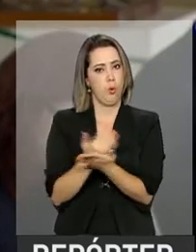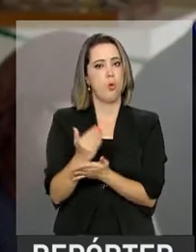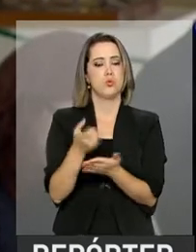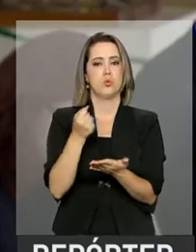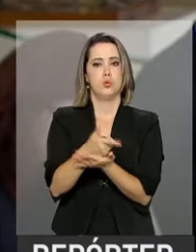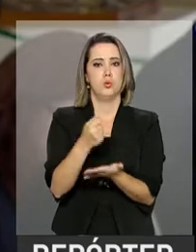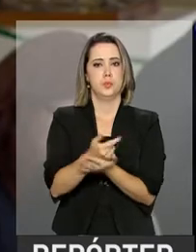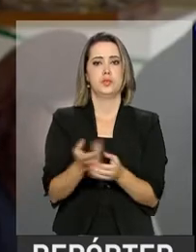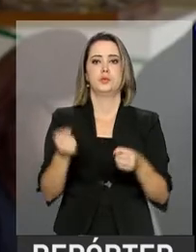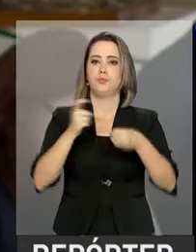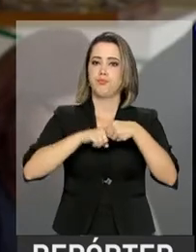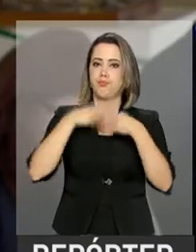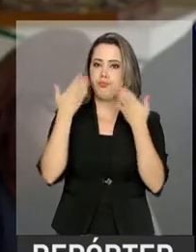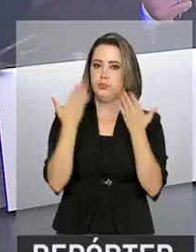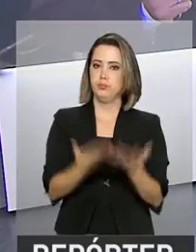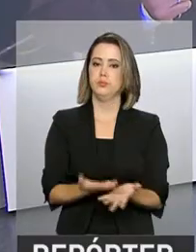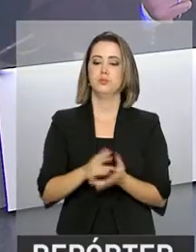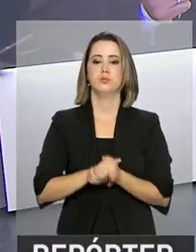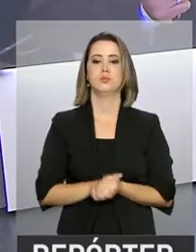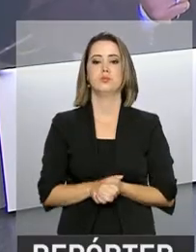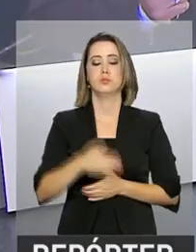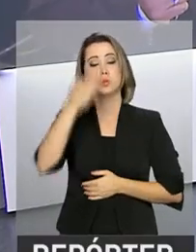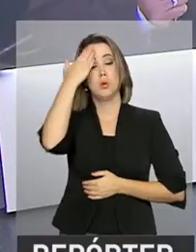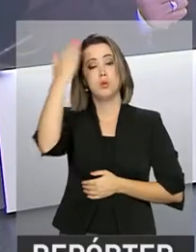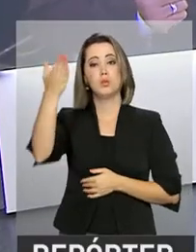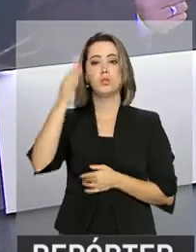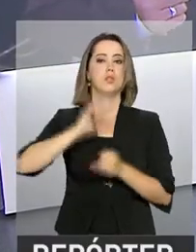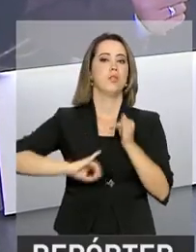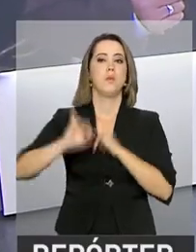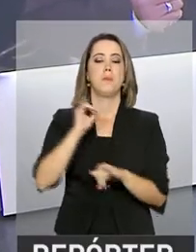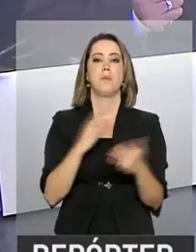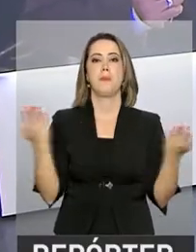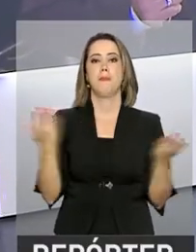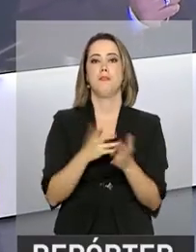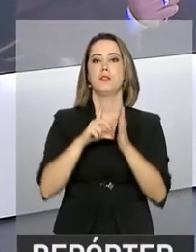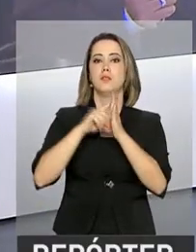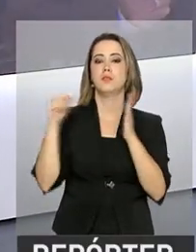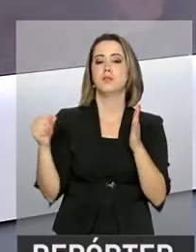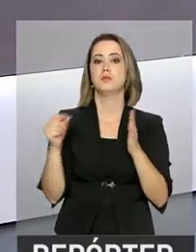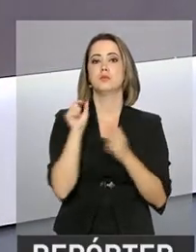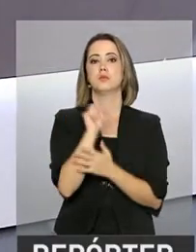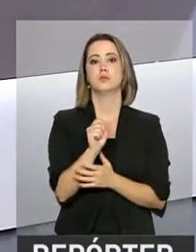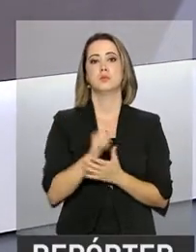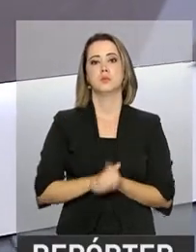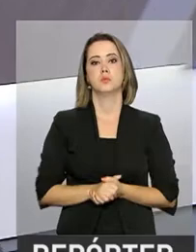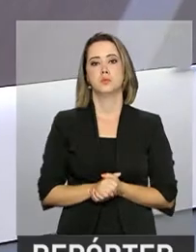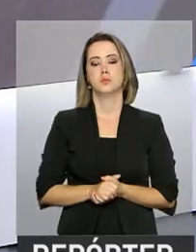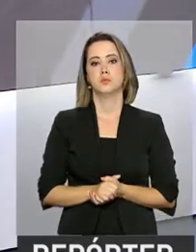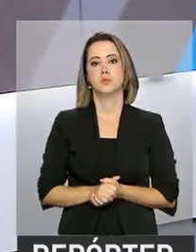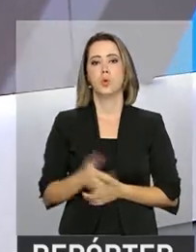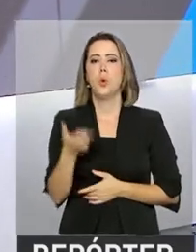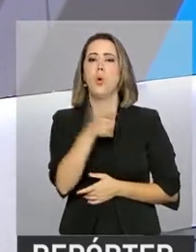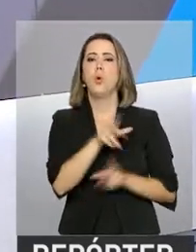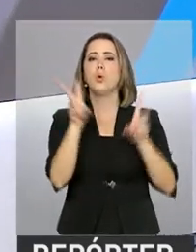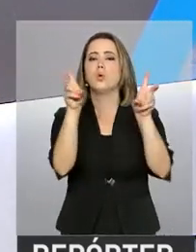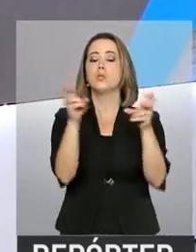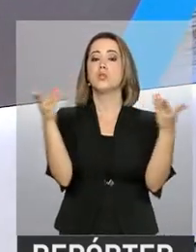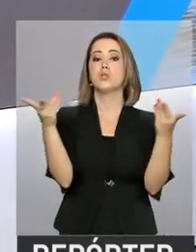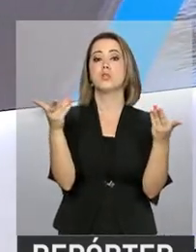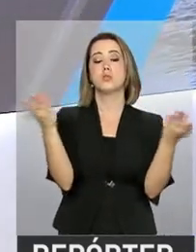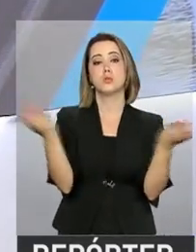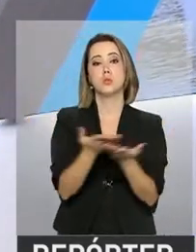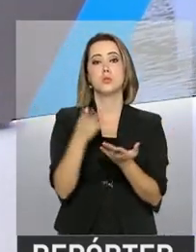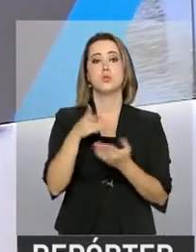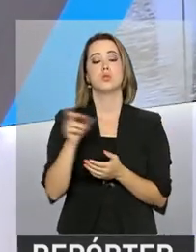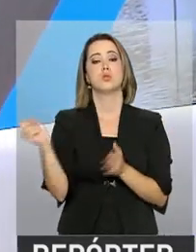Eu volto com você no estúdio, Roberto. Muito obrigado, Paulo Lasalvia, falando ao vivo do Palácio do Planalto. Um outro assunto do dia é a